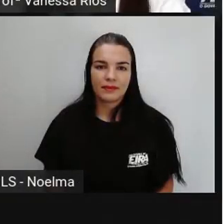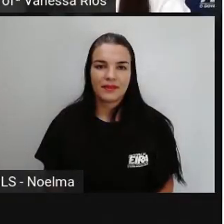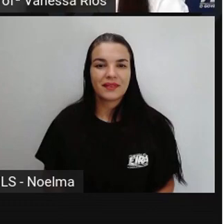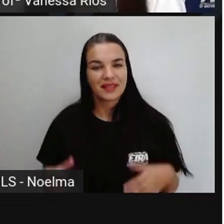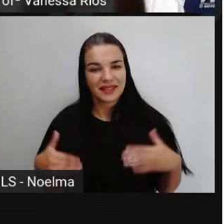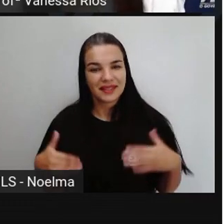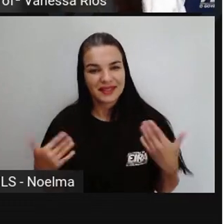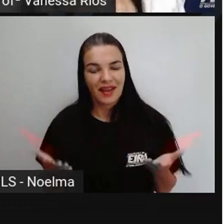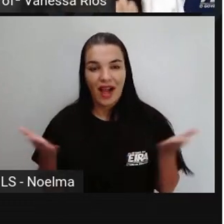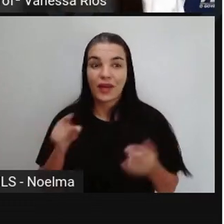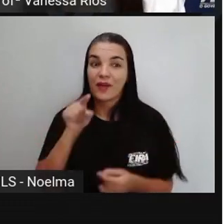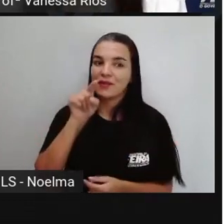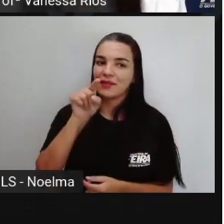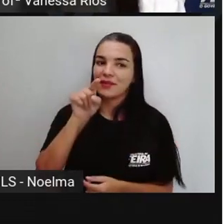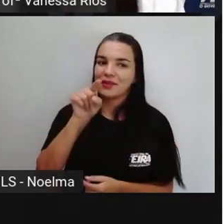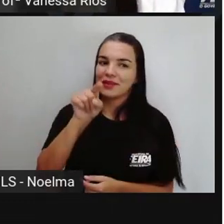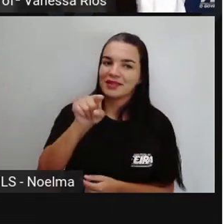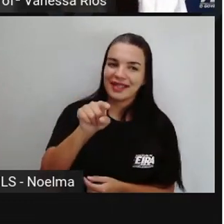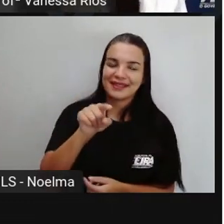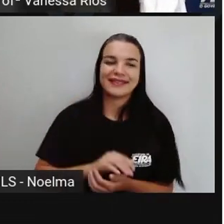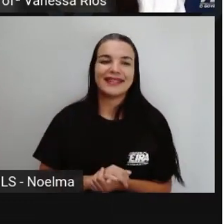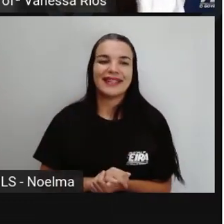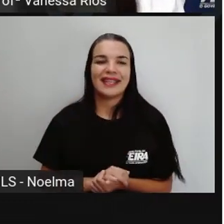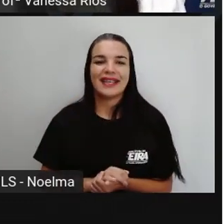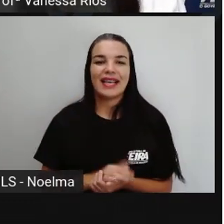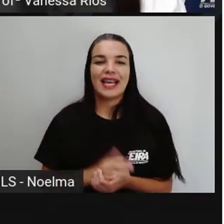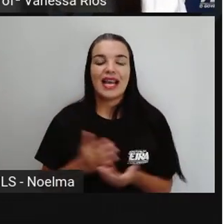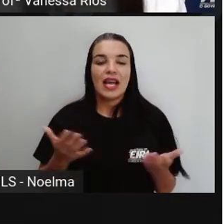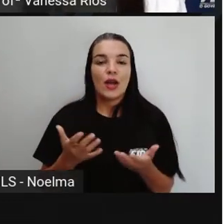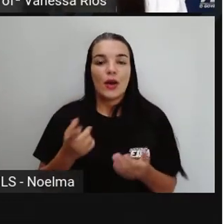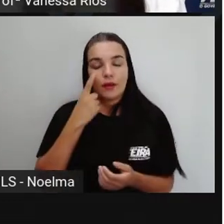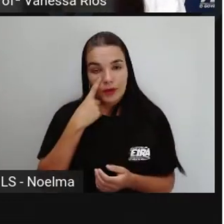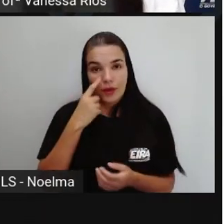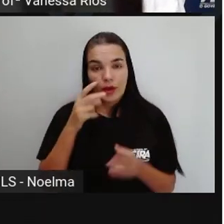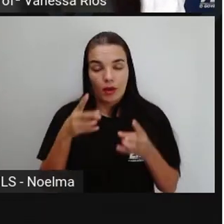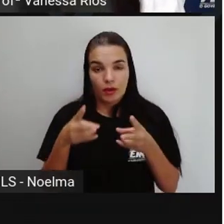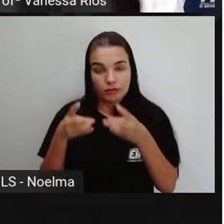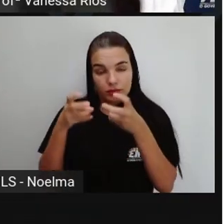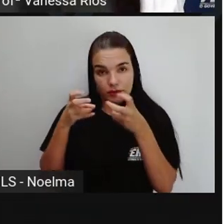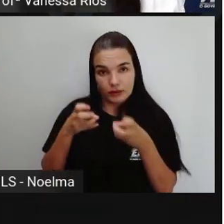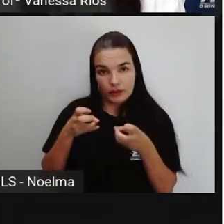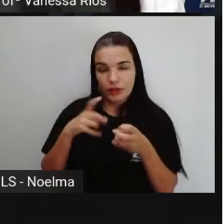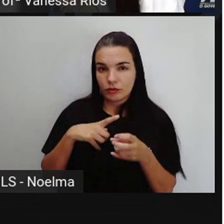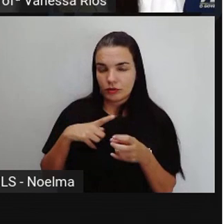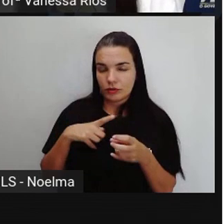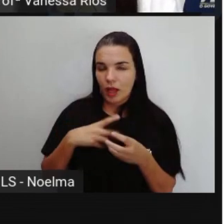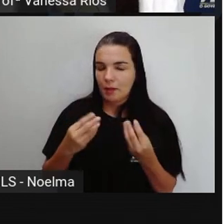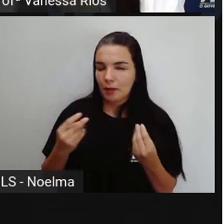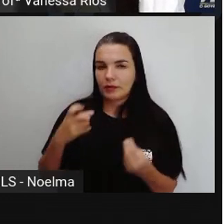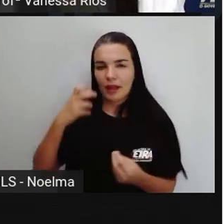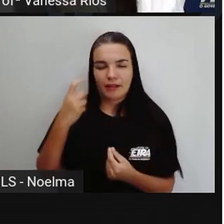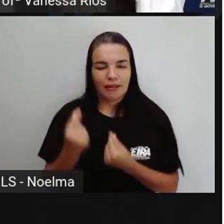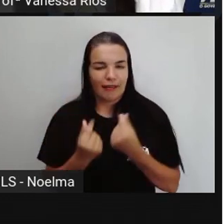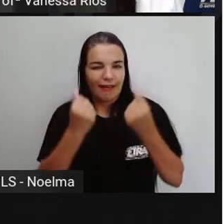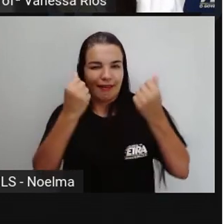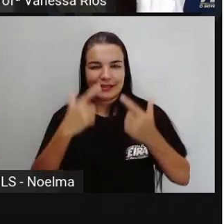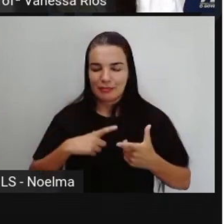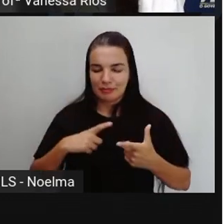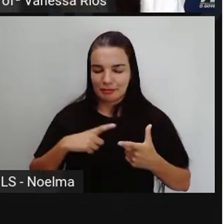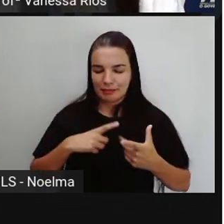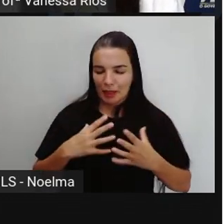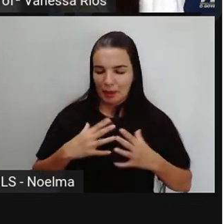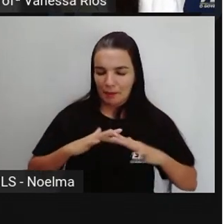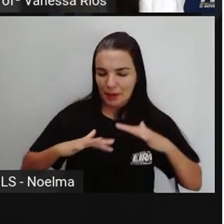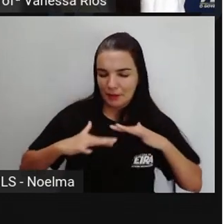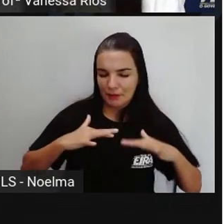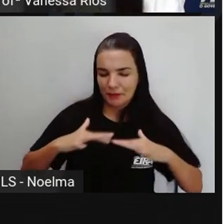Pronto, agora é com você, né? Diante aí da observação de tantas riquezas, de tantas manifestações que